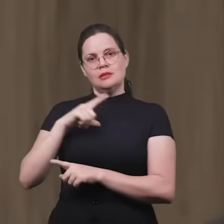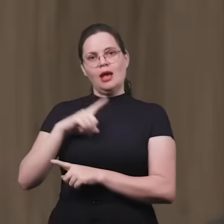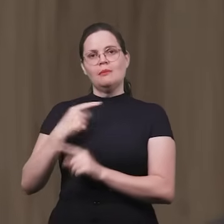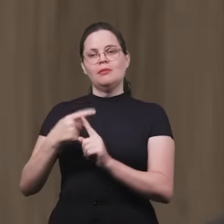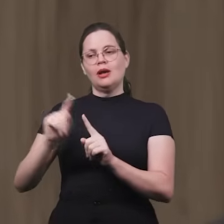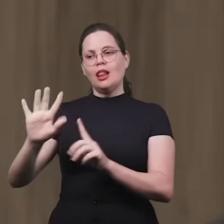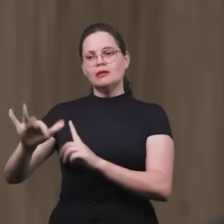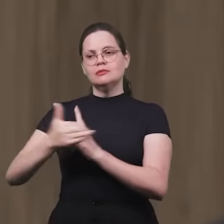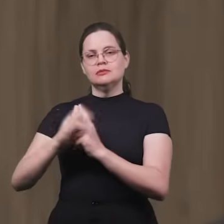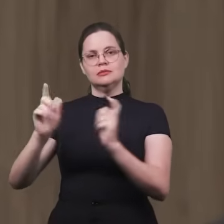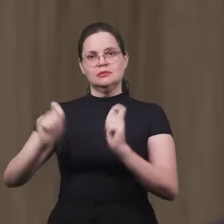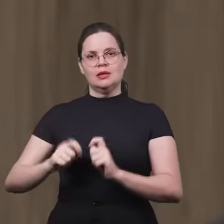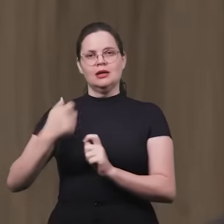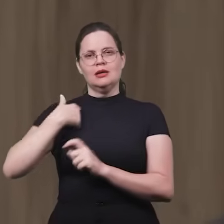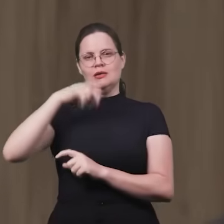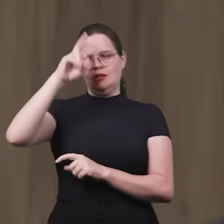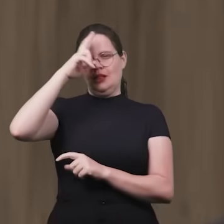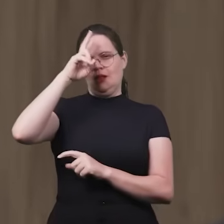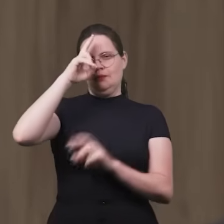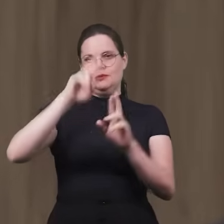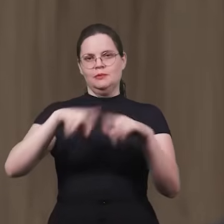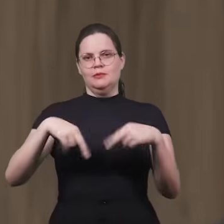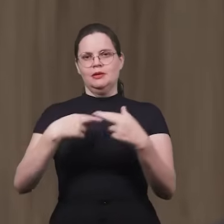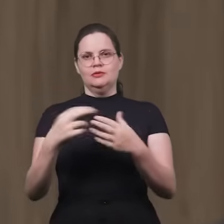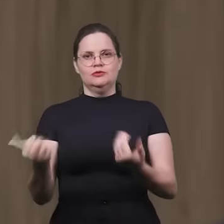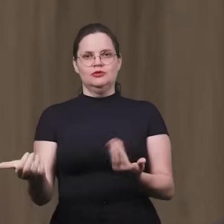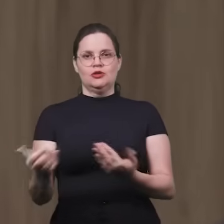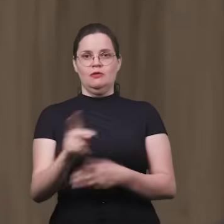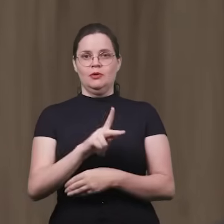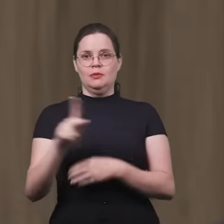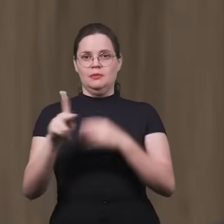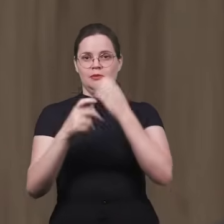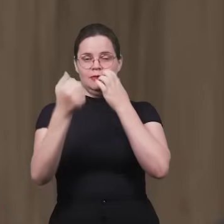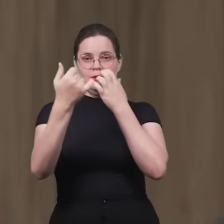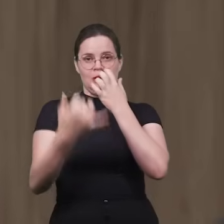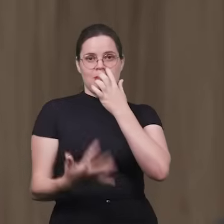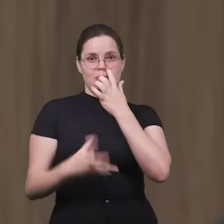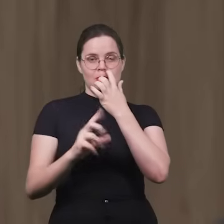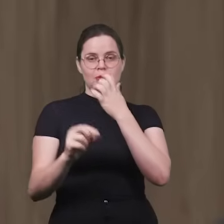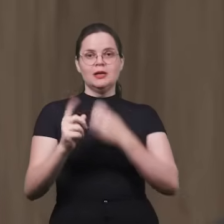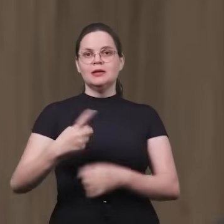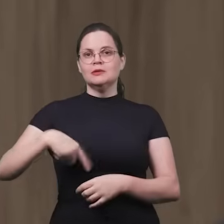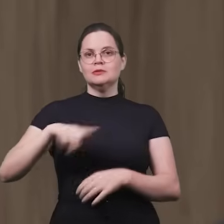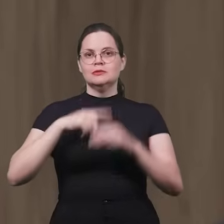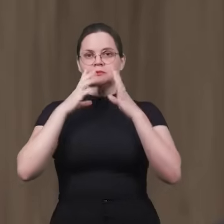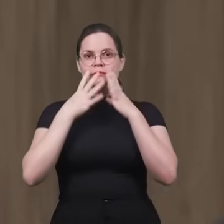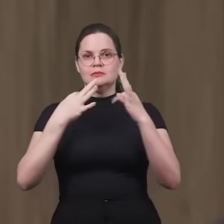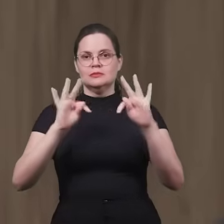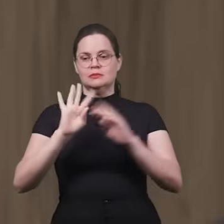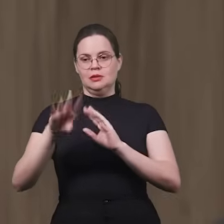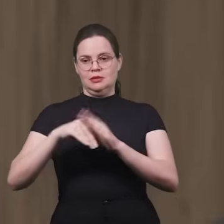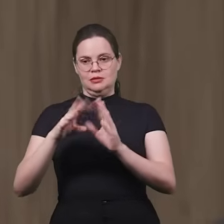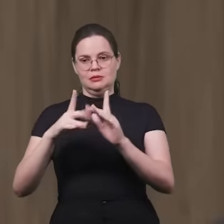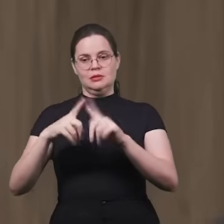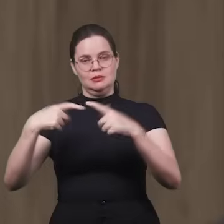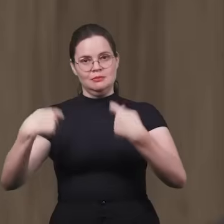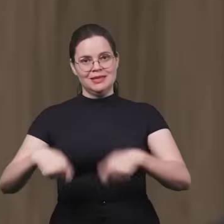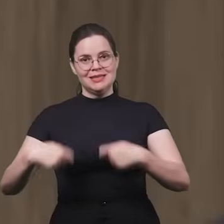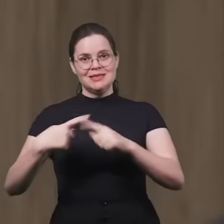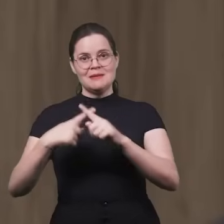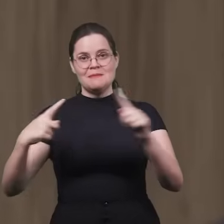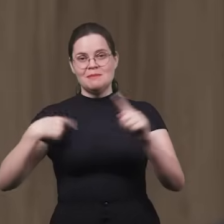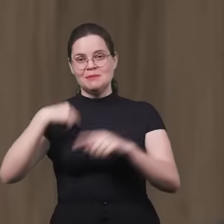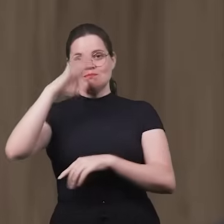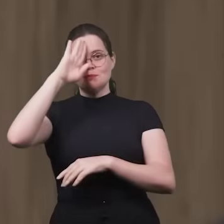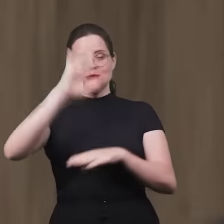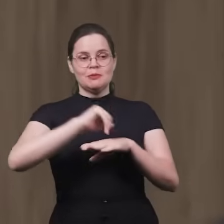E eu lembro uma vez, numa reunião de jovens, que o professor de jovens ele falou que o nosso testemunho tem que ser na igreja, mas principalmente fora da